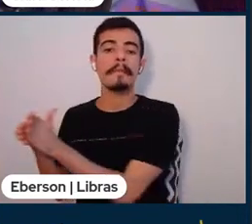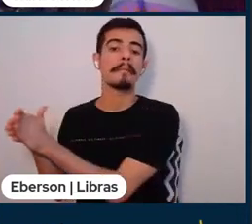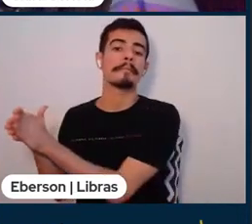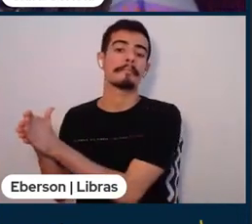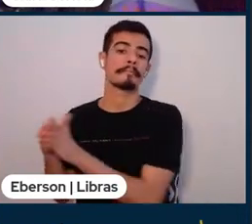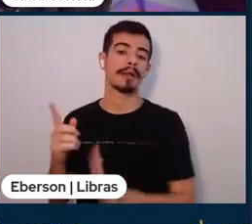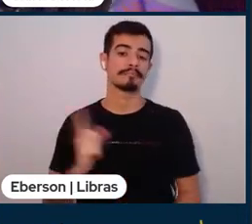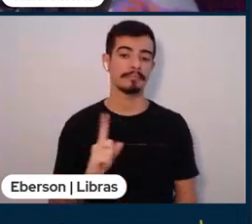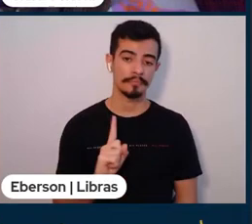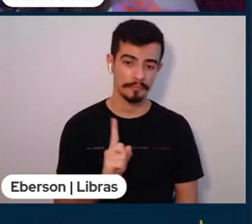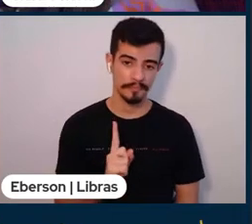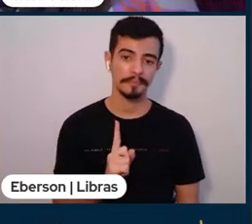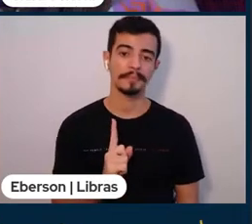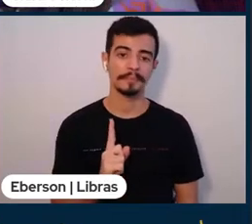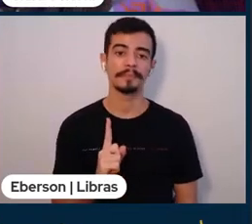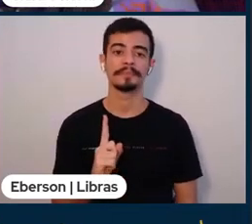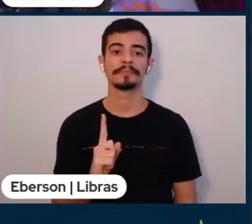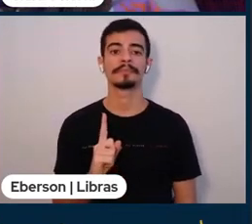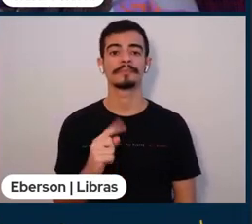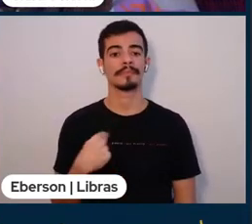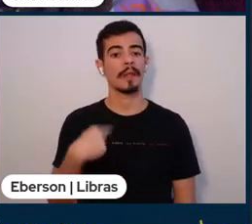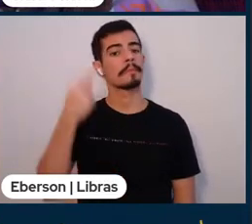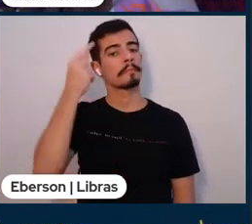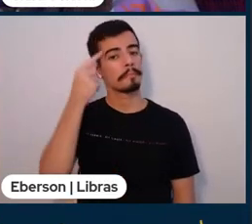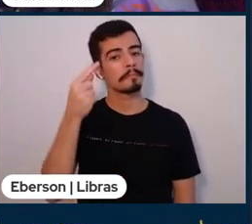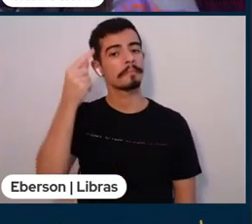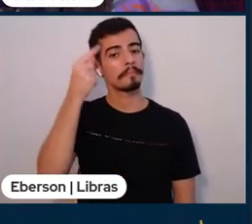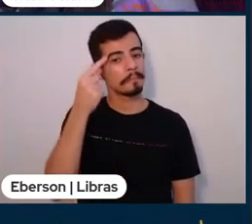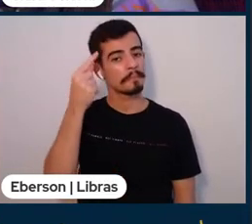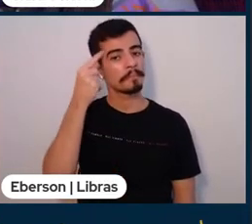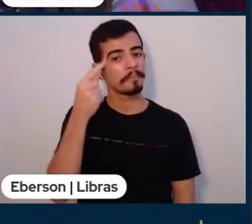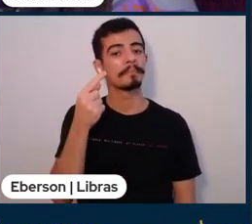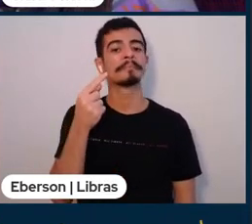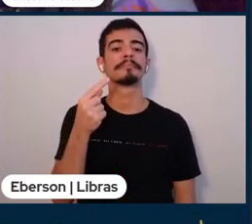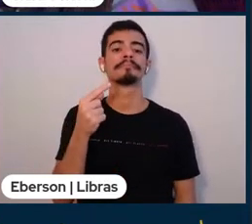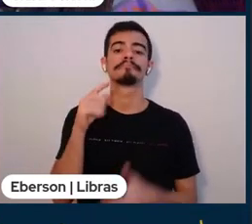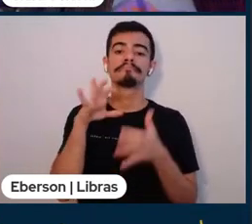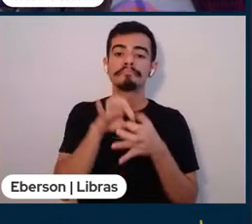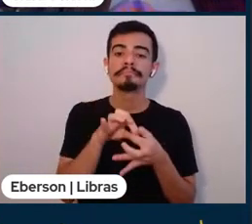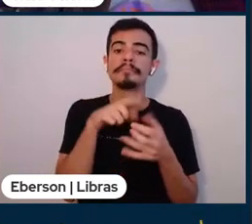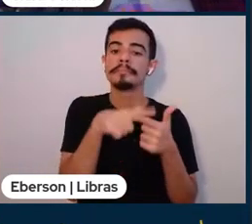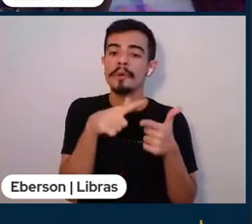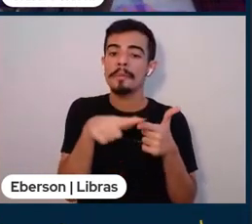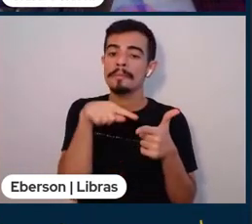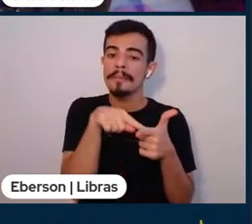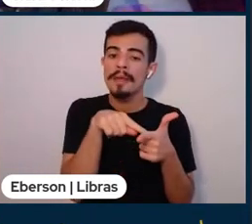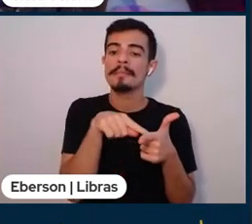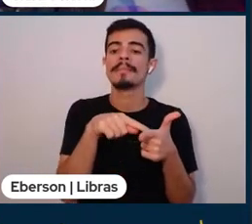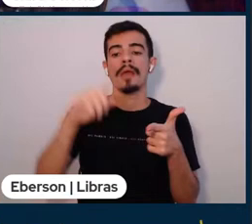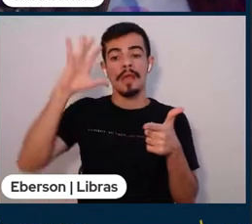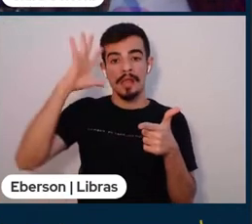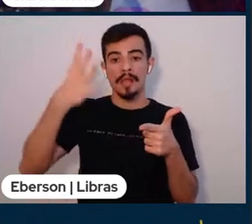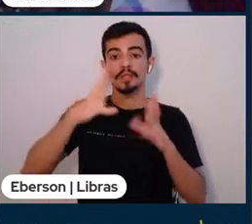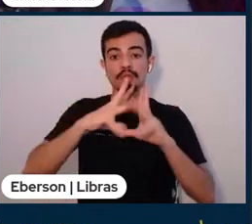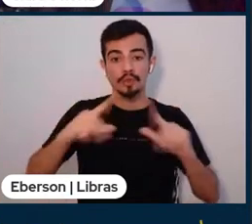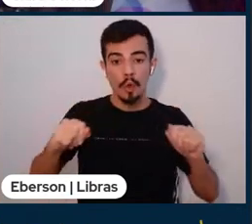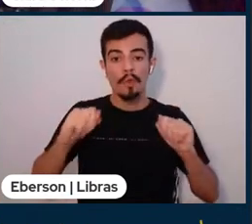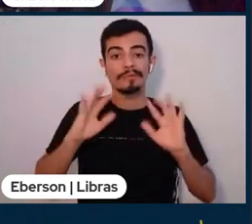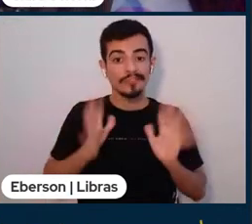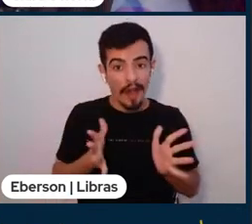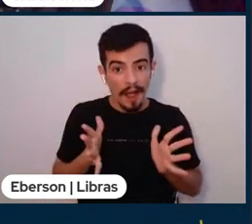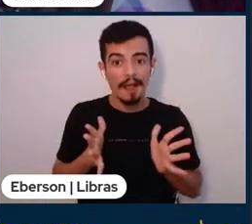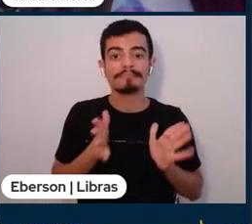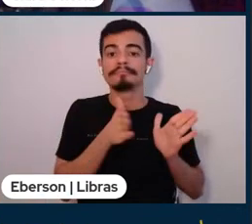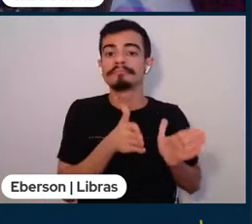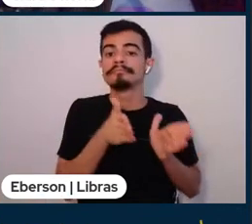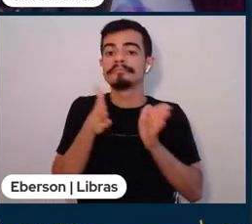não vou meio que me aprimorando nela. Eu vou até eu tenho um probleminha, eu resolvo aquele probleminha e